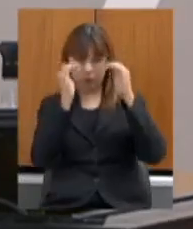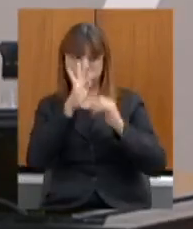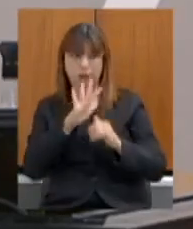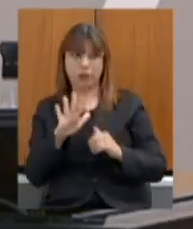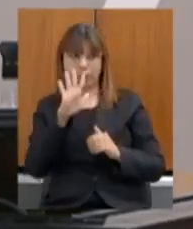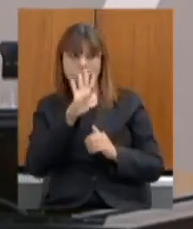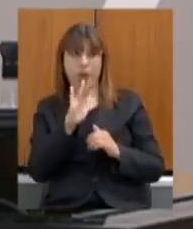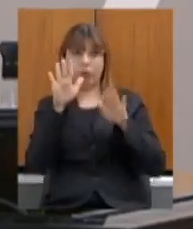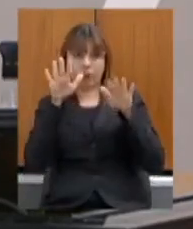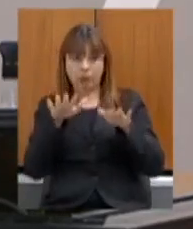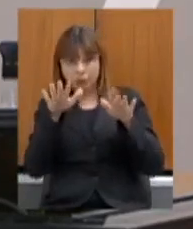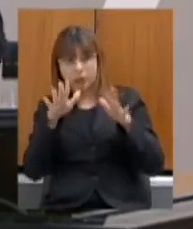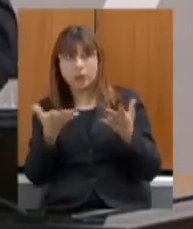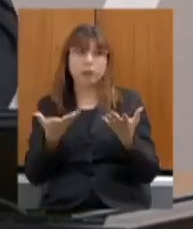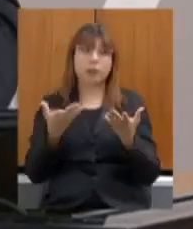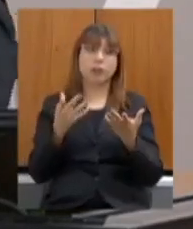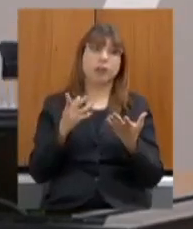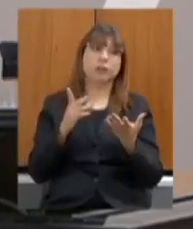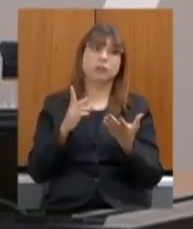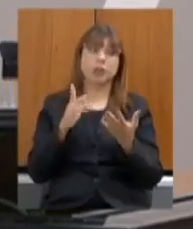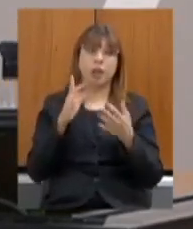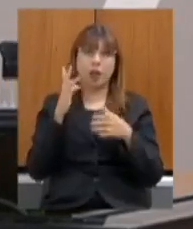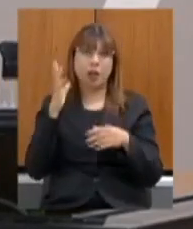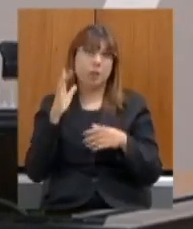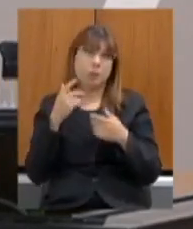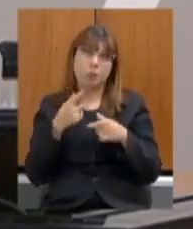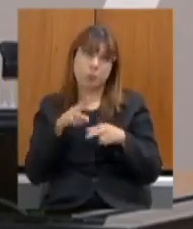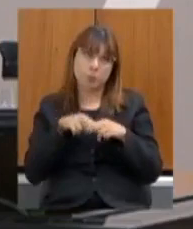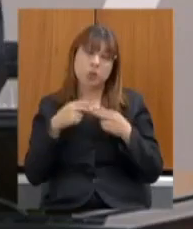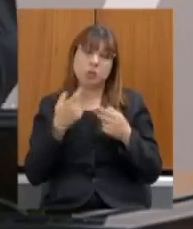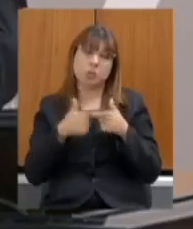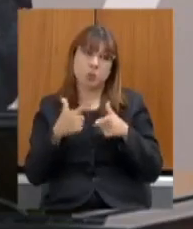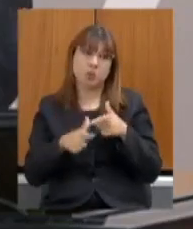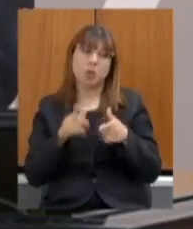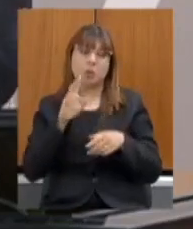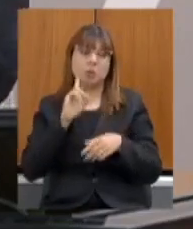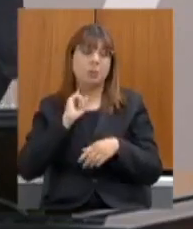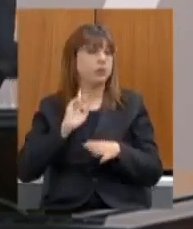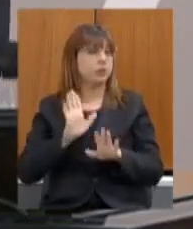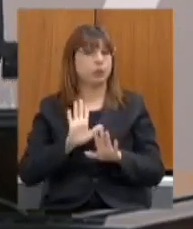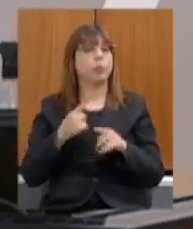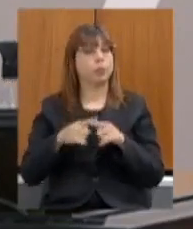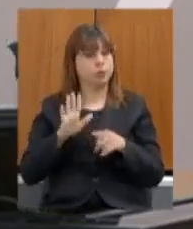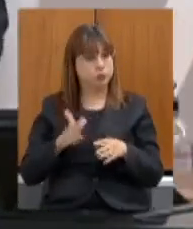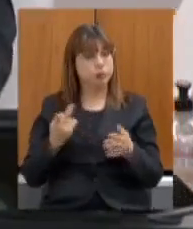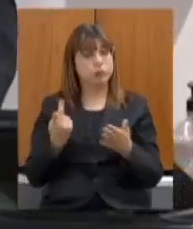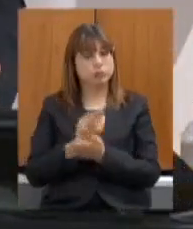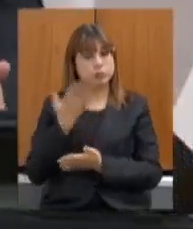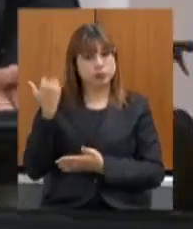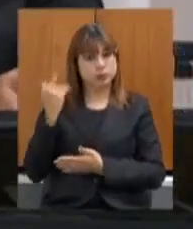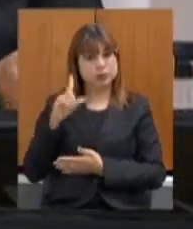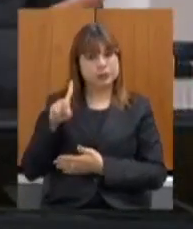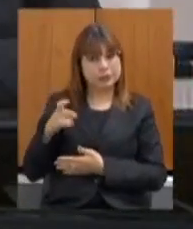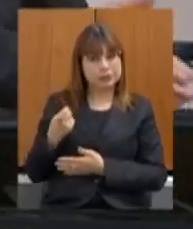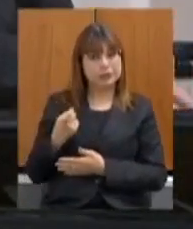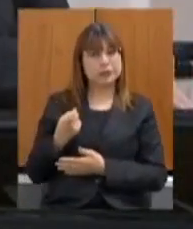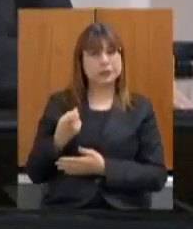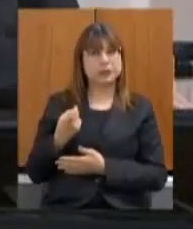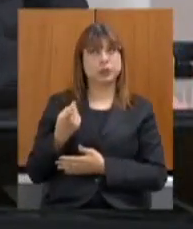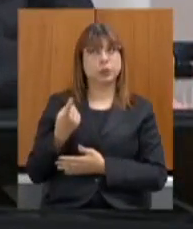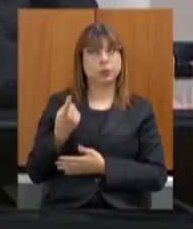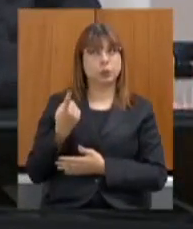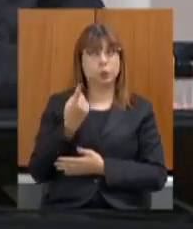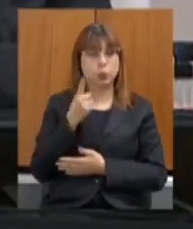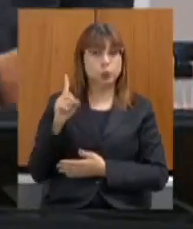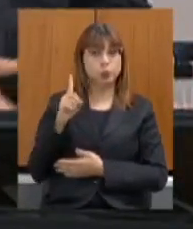problema da questão fiscal de Minas, não é verdade, porque já vivemos relações muito próximas entre um ex ou o último